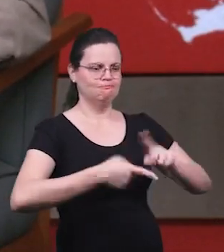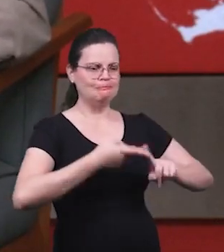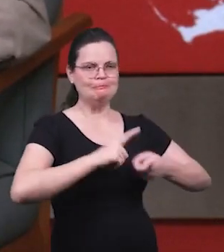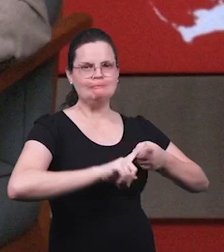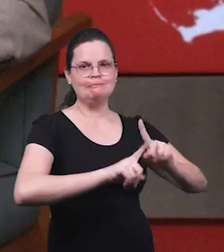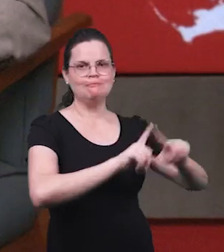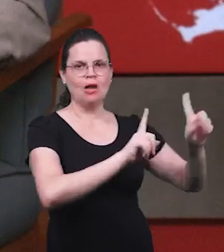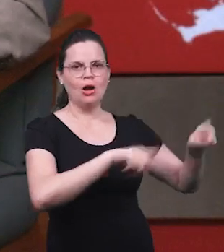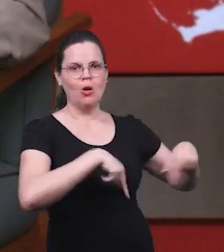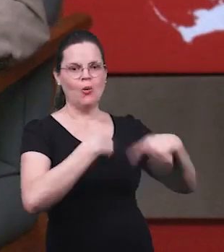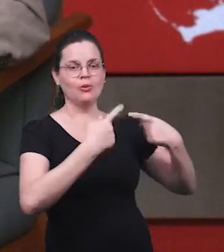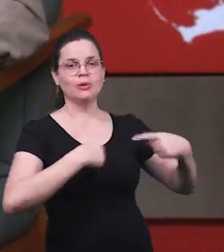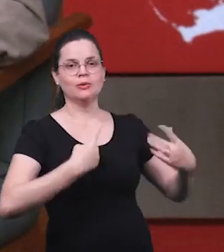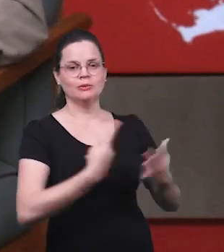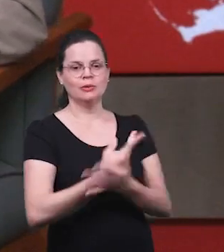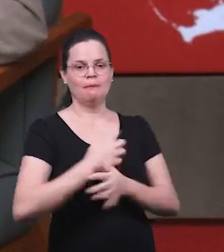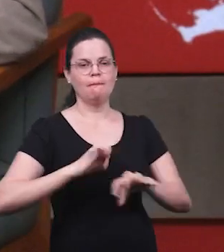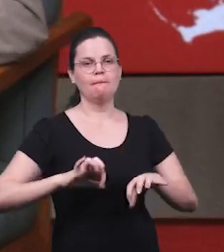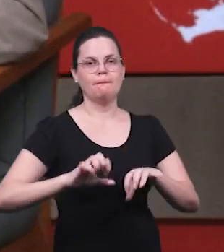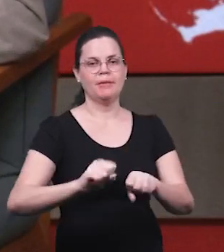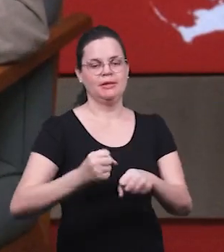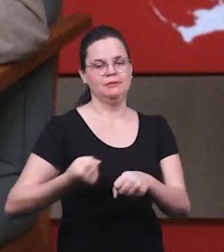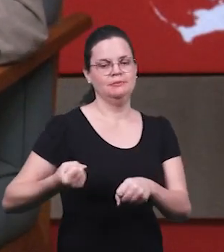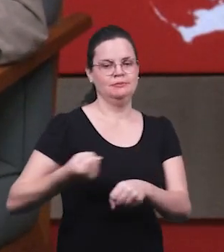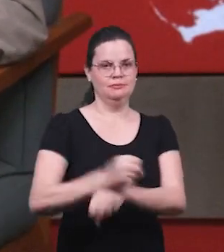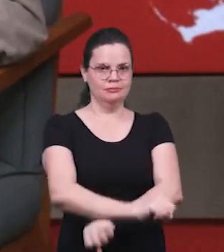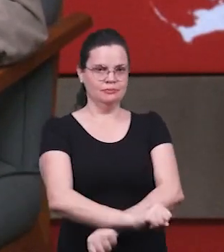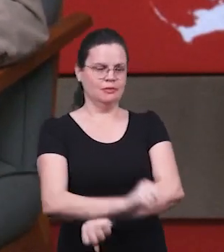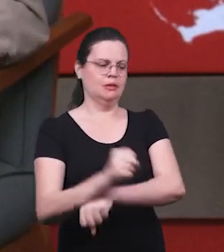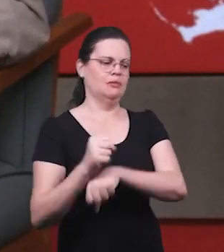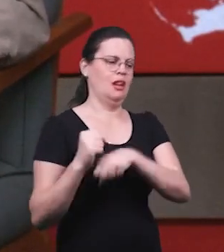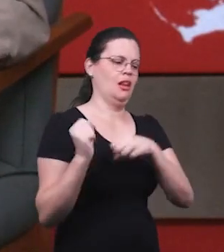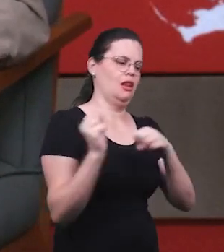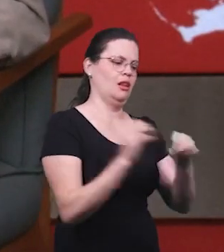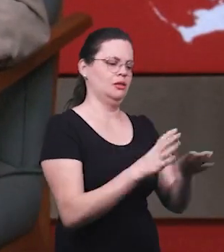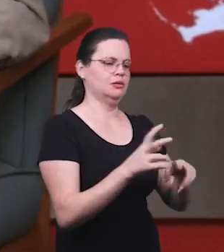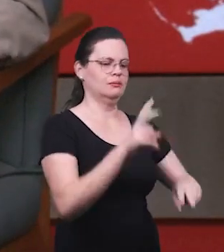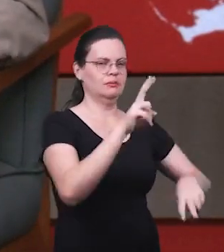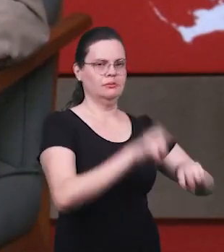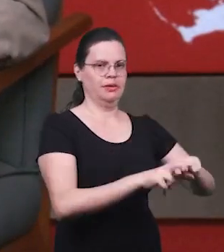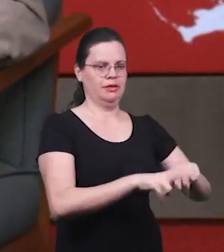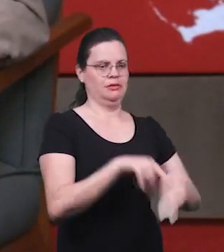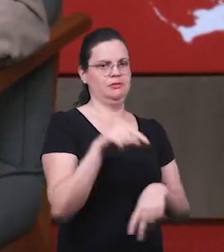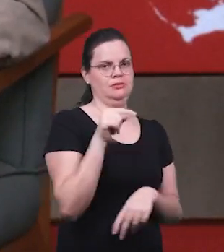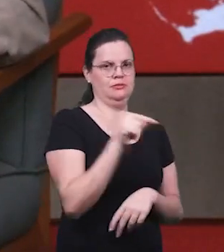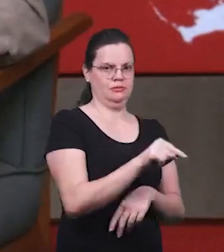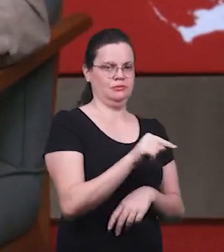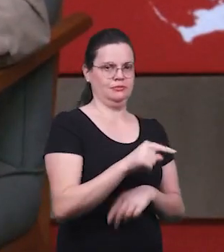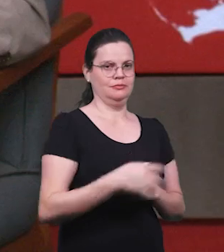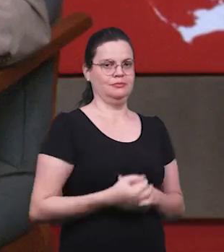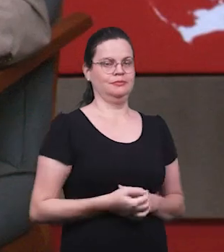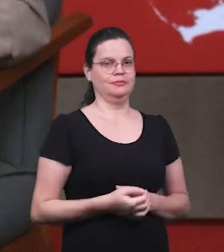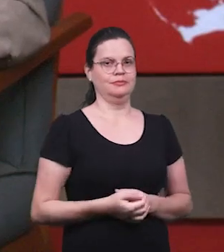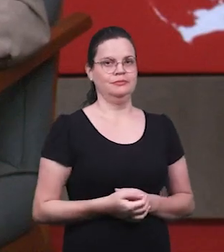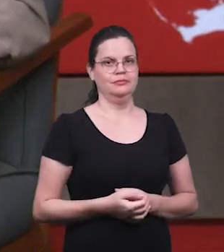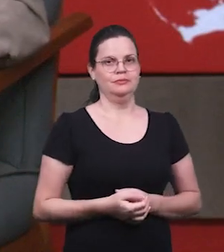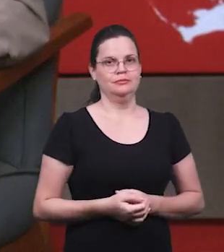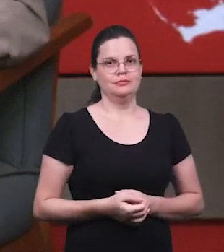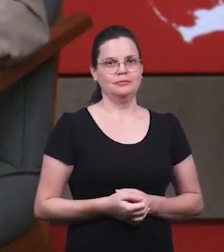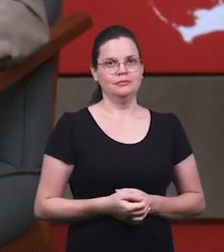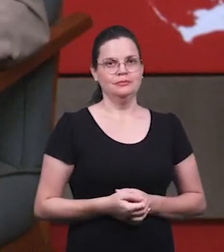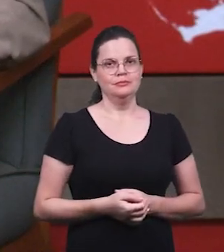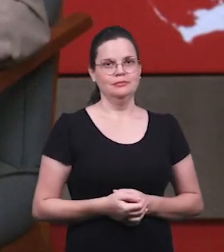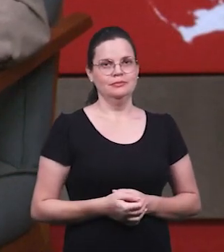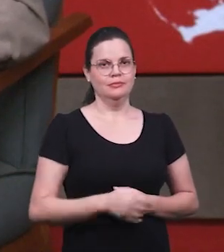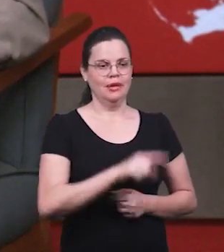ali ele é preso. Ele é preso e fica ali, né?